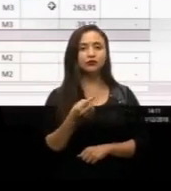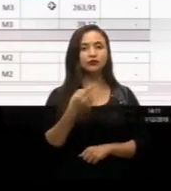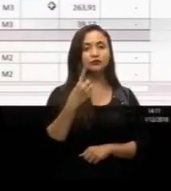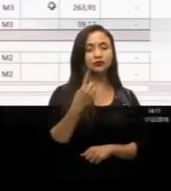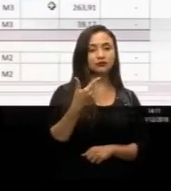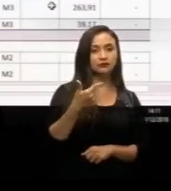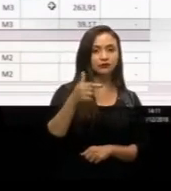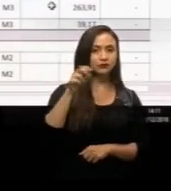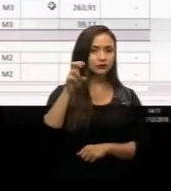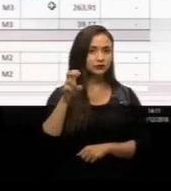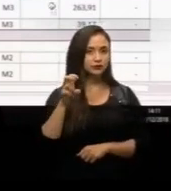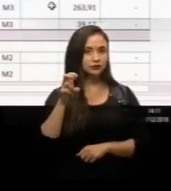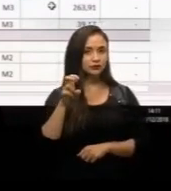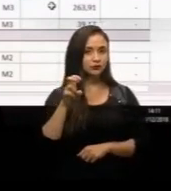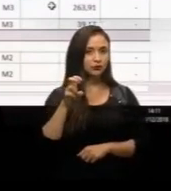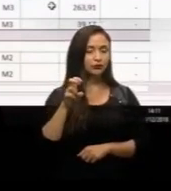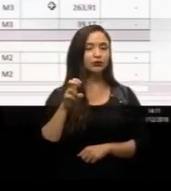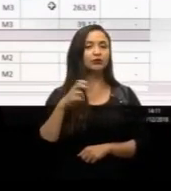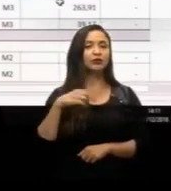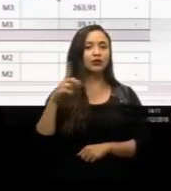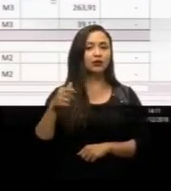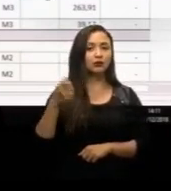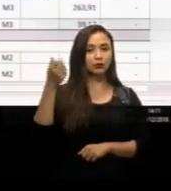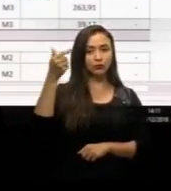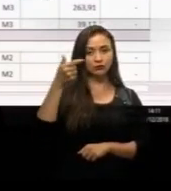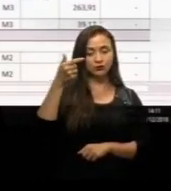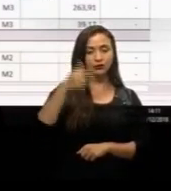0,125 ao quadrado.